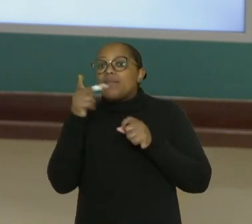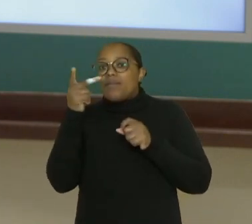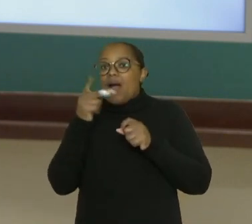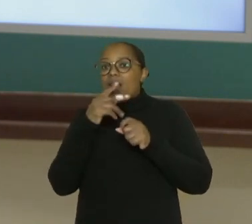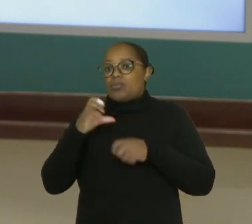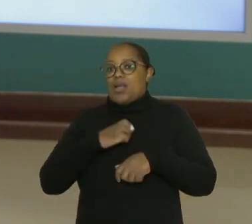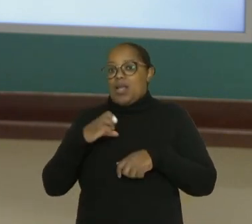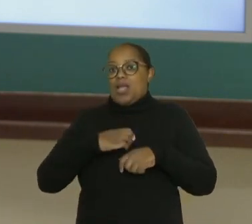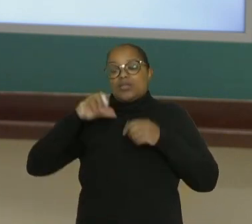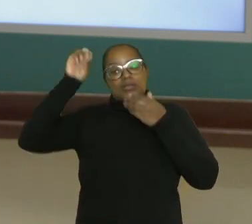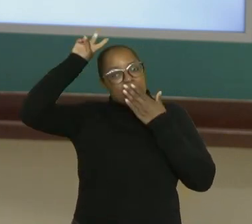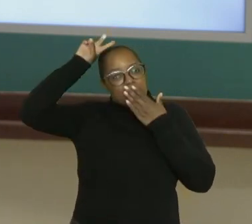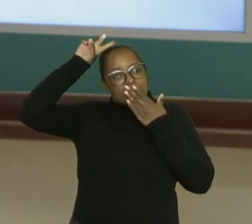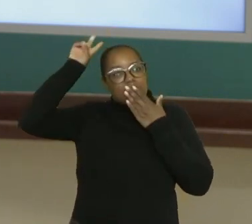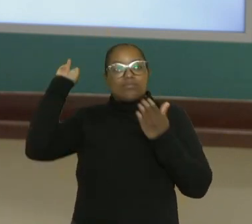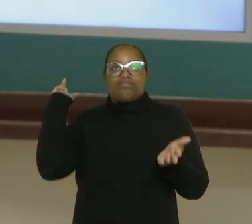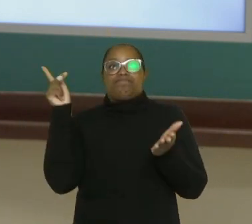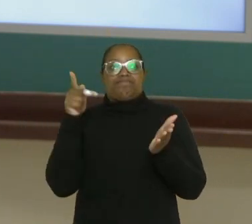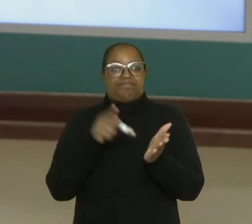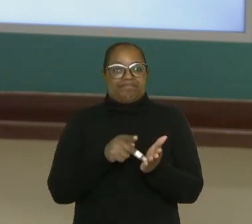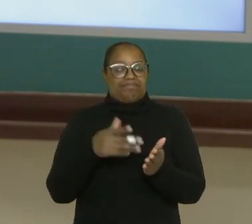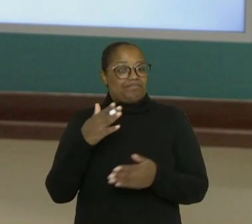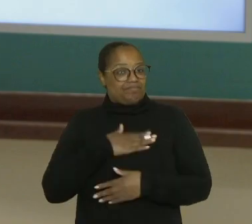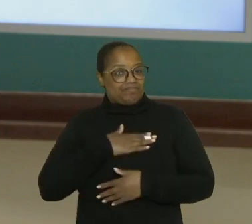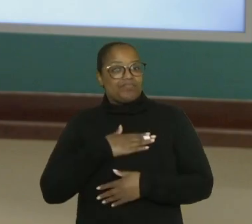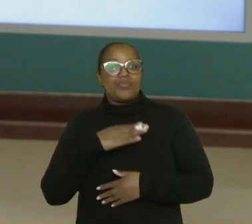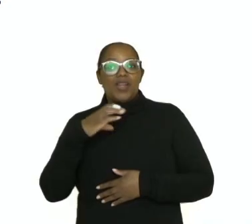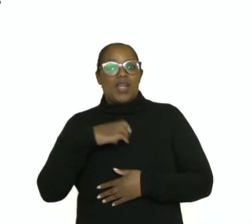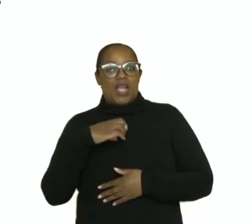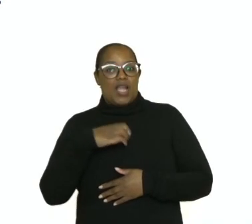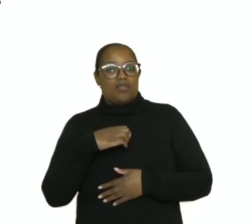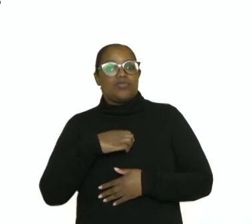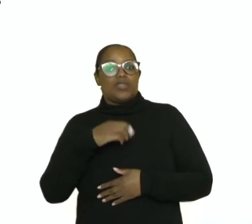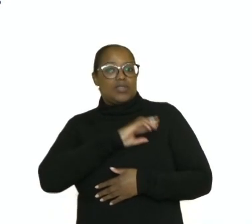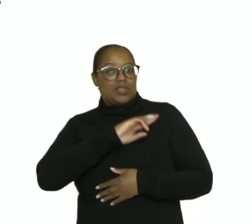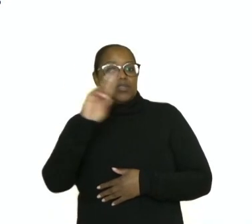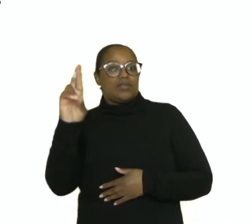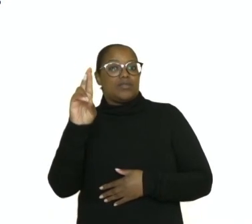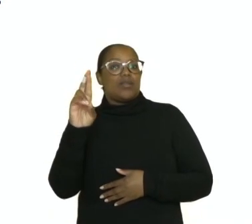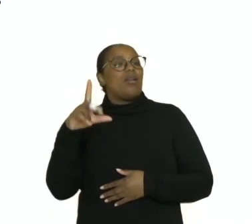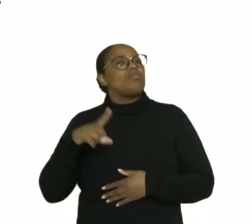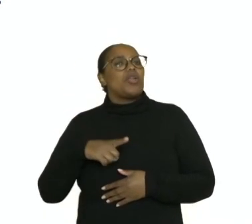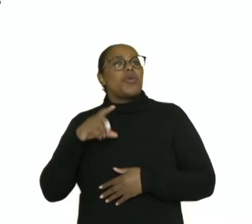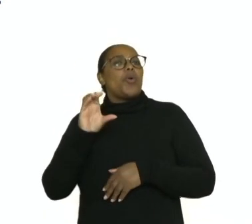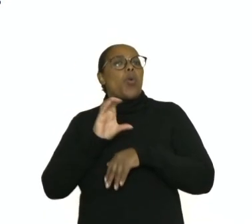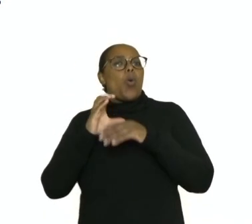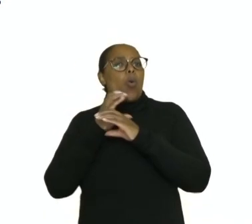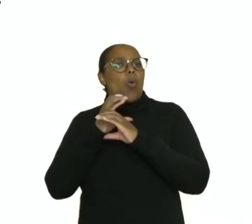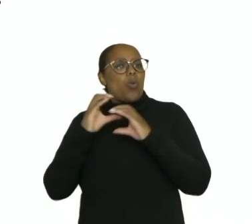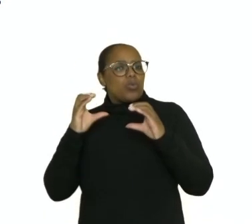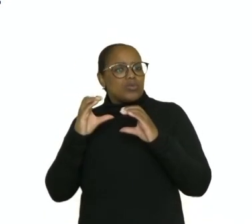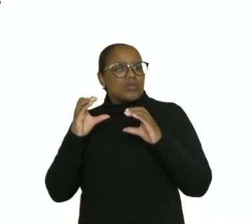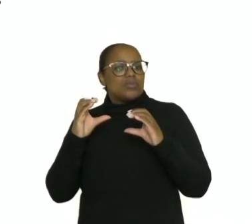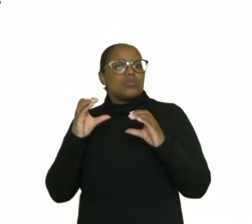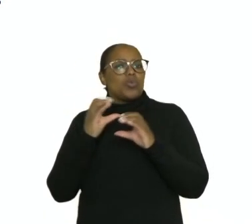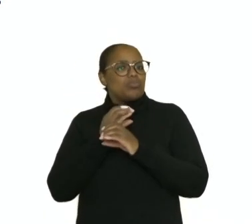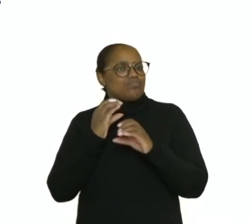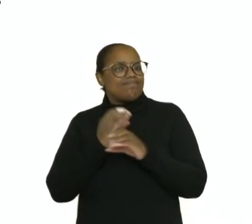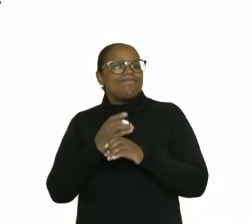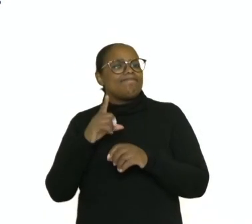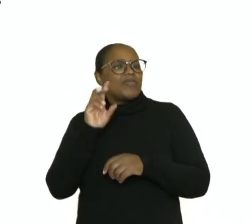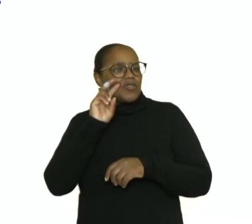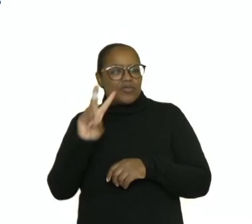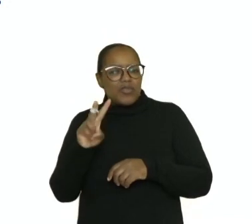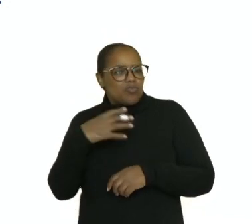indígena. Na verdade, minha tradição religiosa, sequer o conceito de religião existe. Vemos como uma maneira